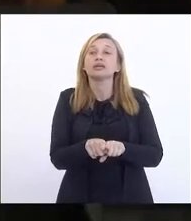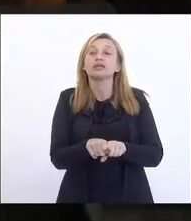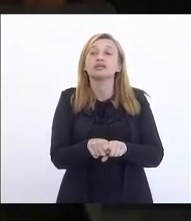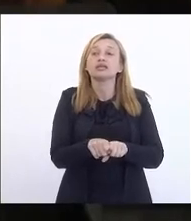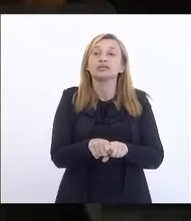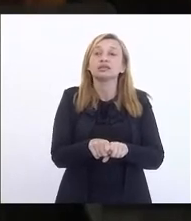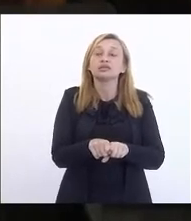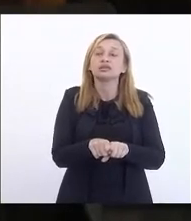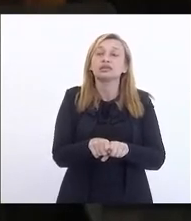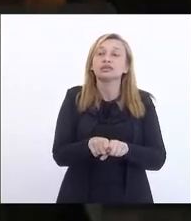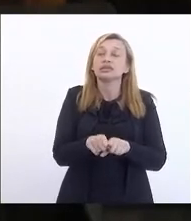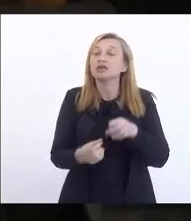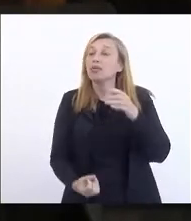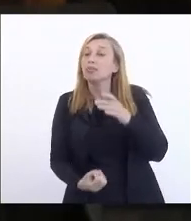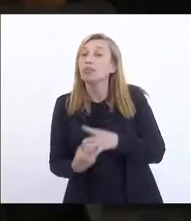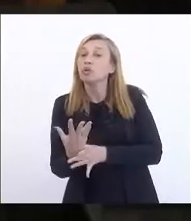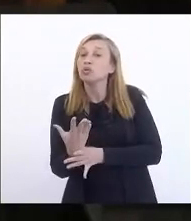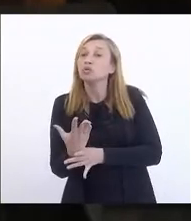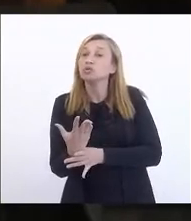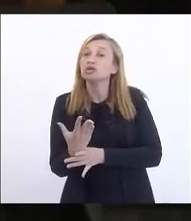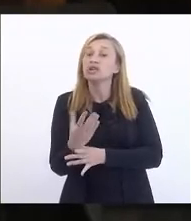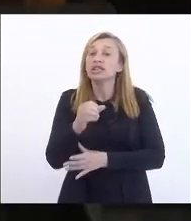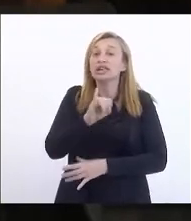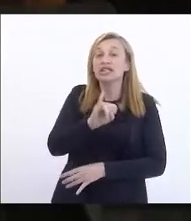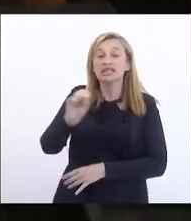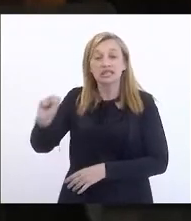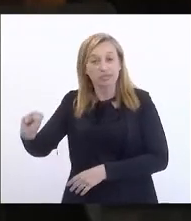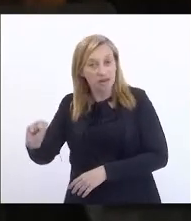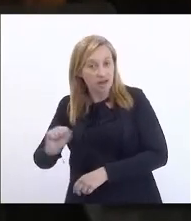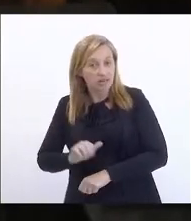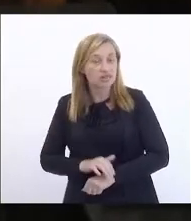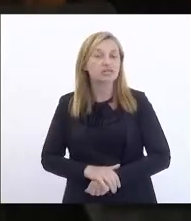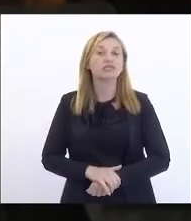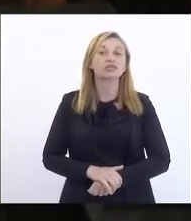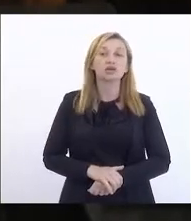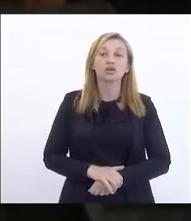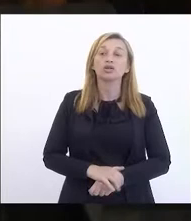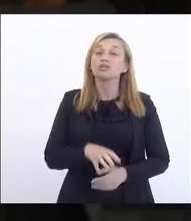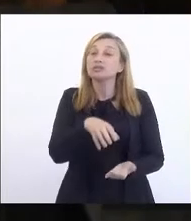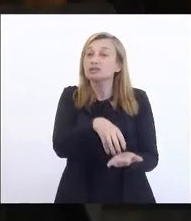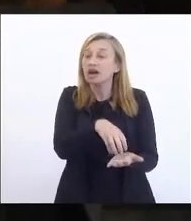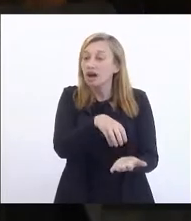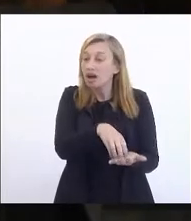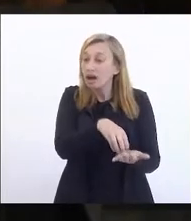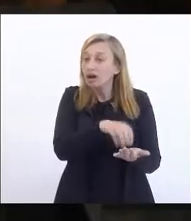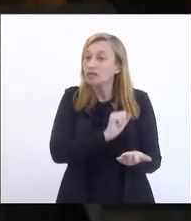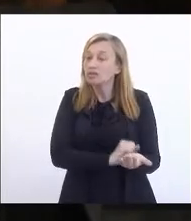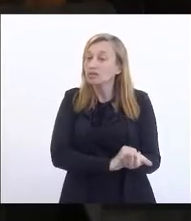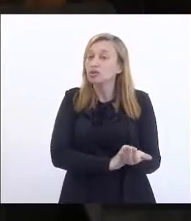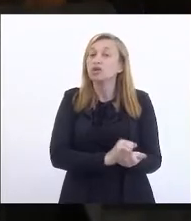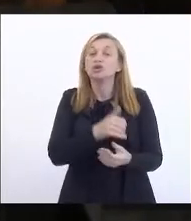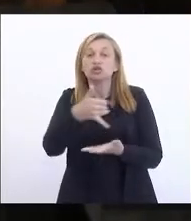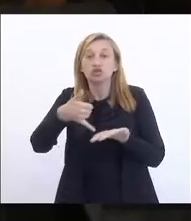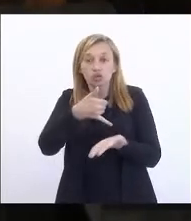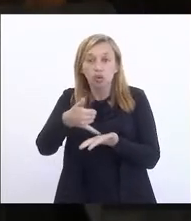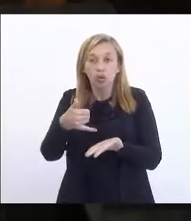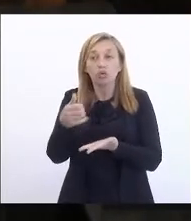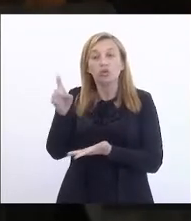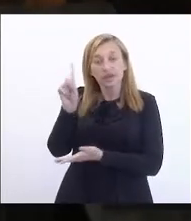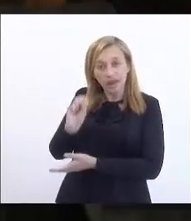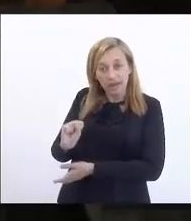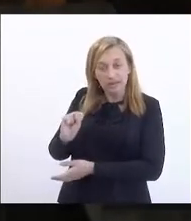cadeia produtiva de ICMS do setor de óleo e gás.